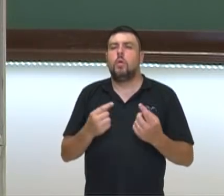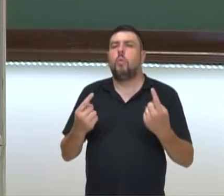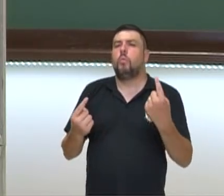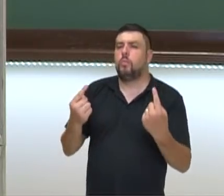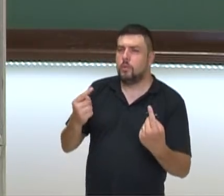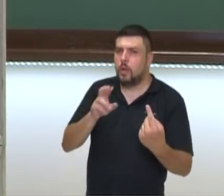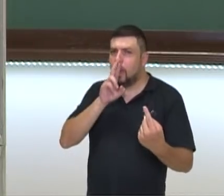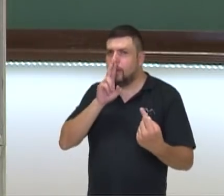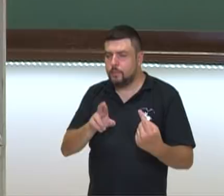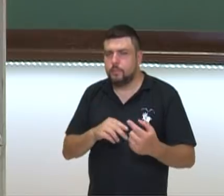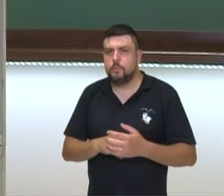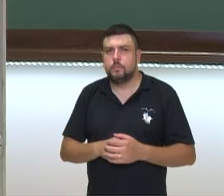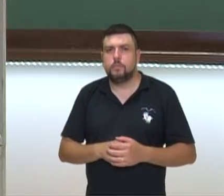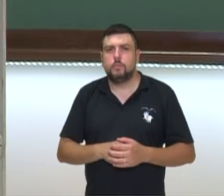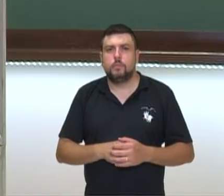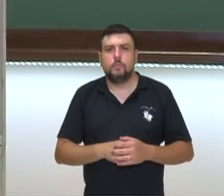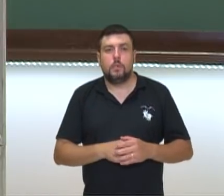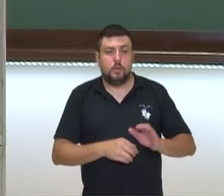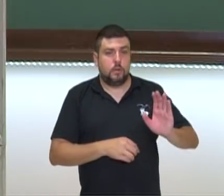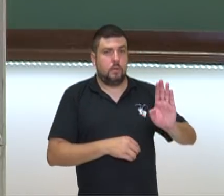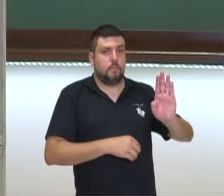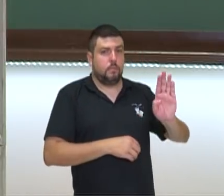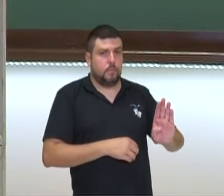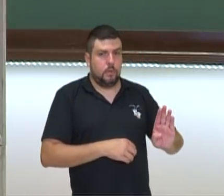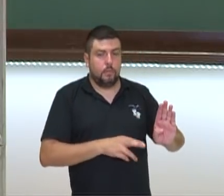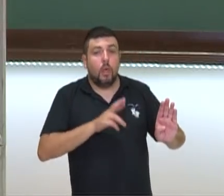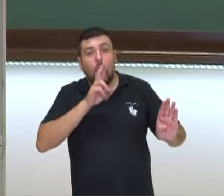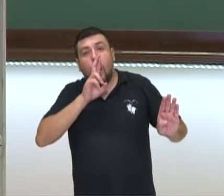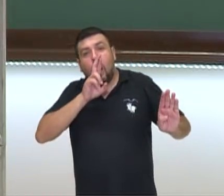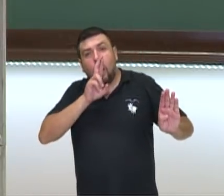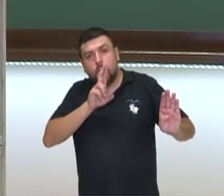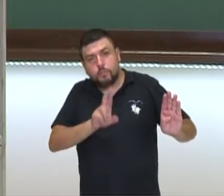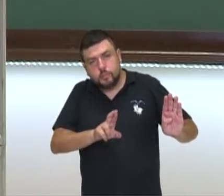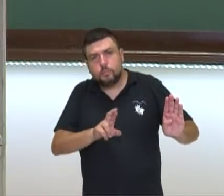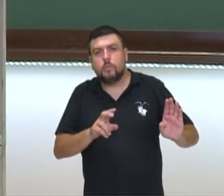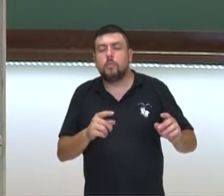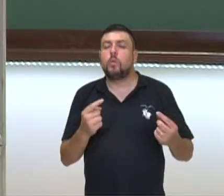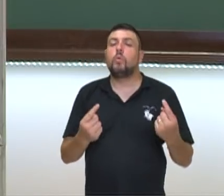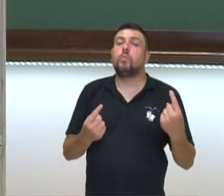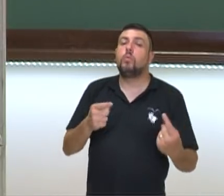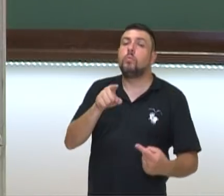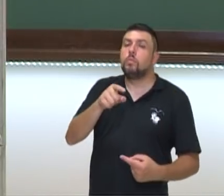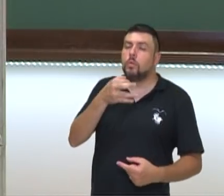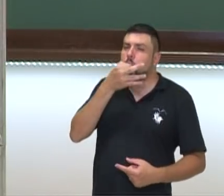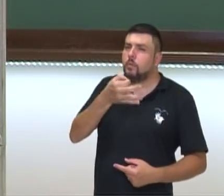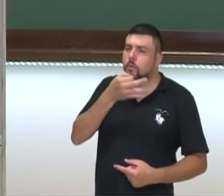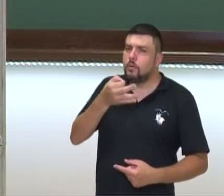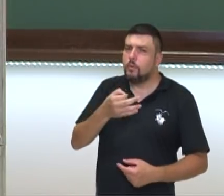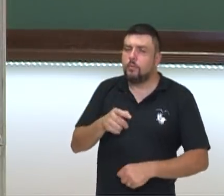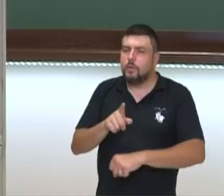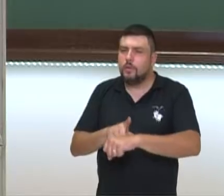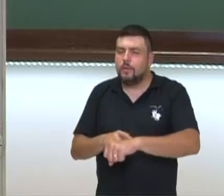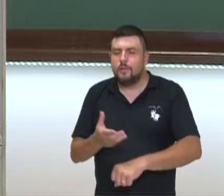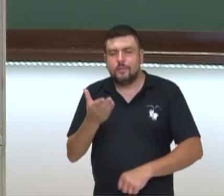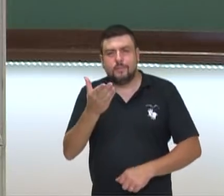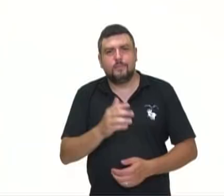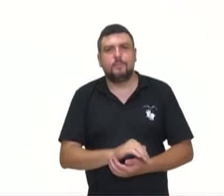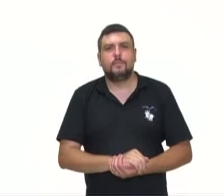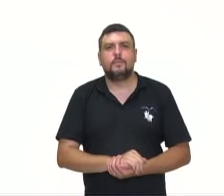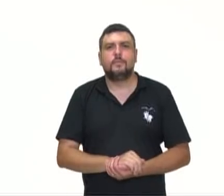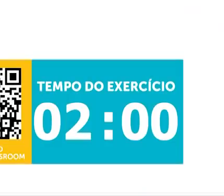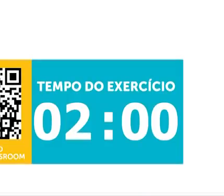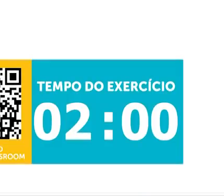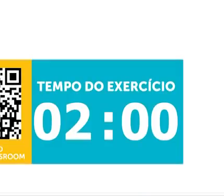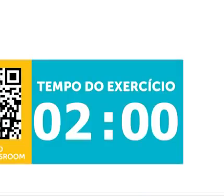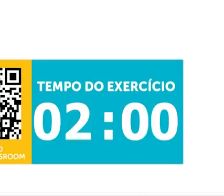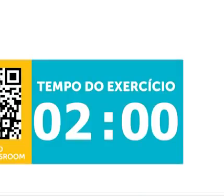que é. Coloca no caderno letra B e escreve na frente qual é a opção que você acha que é a correta, tá bom? Tempinho aí, eu já volto.